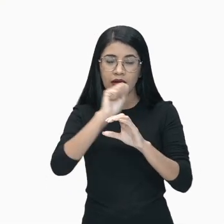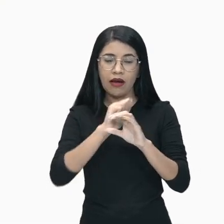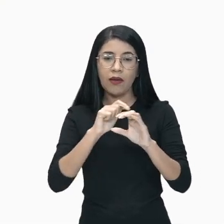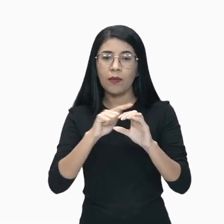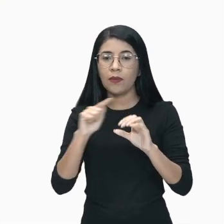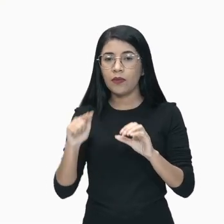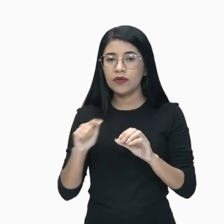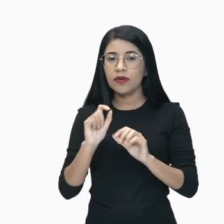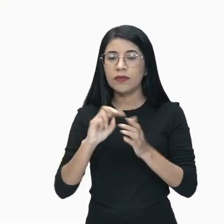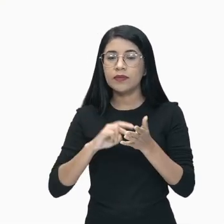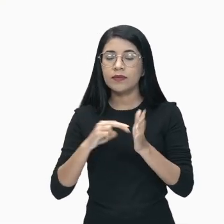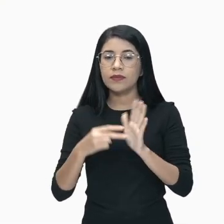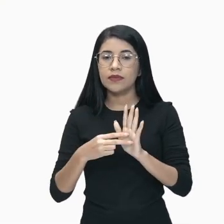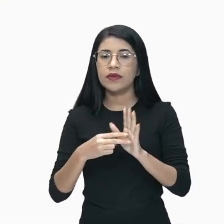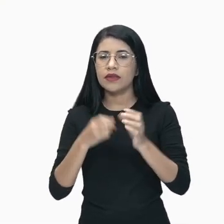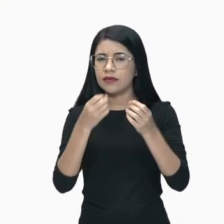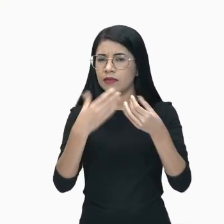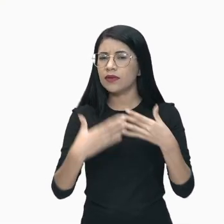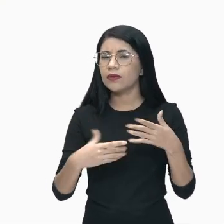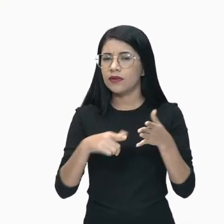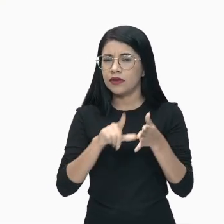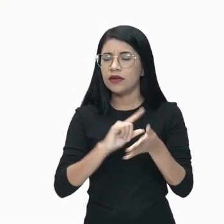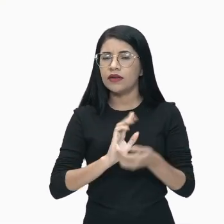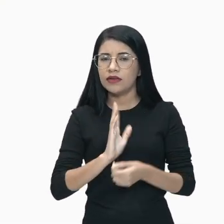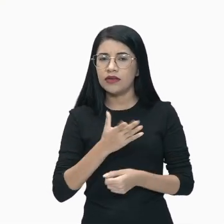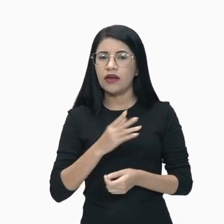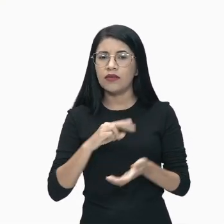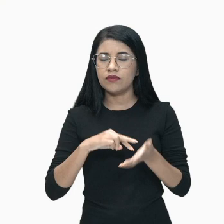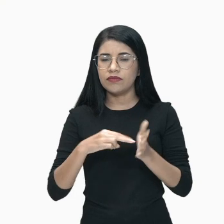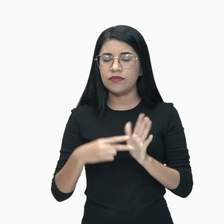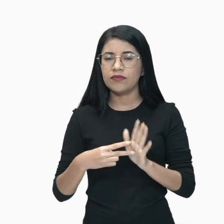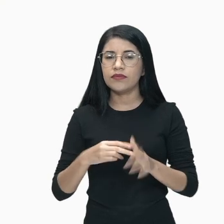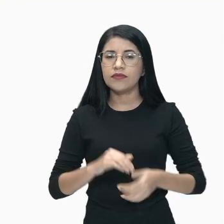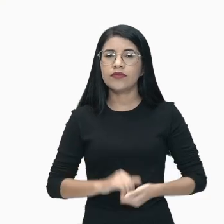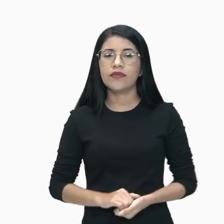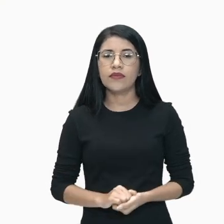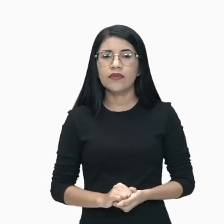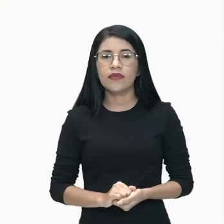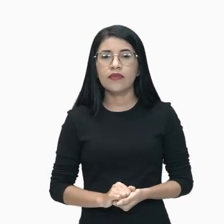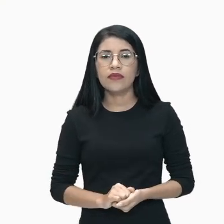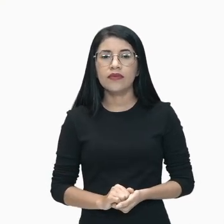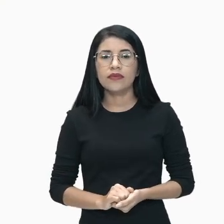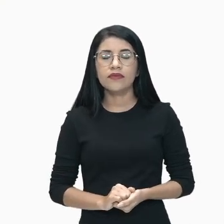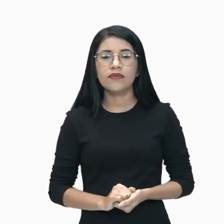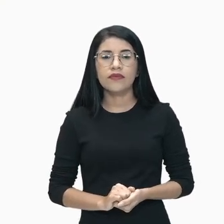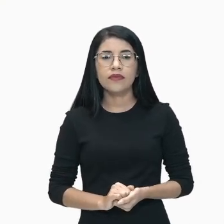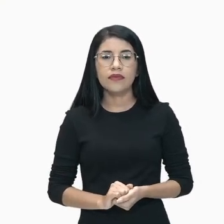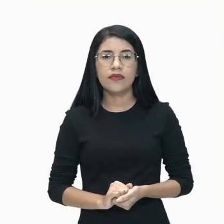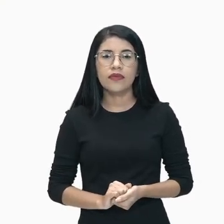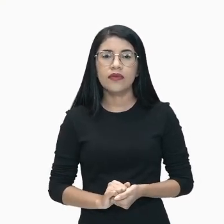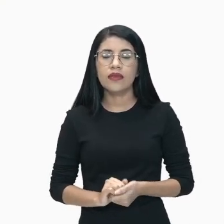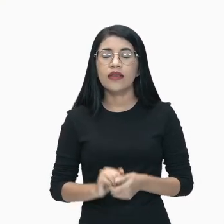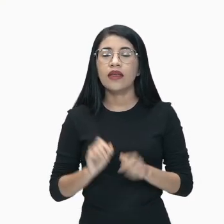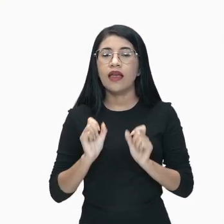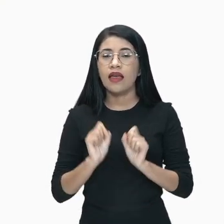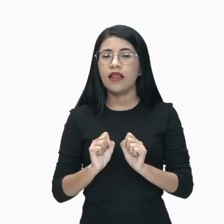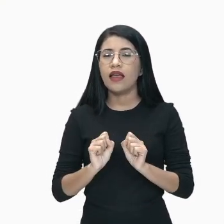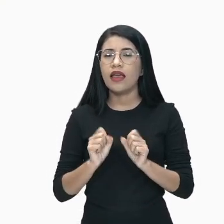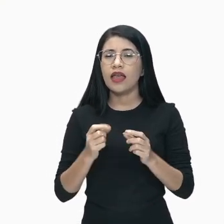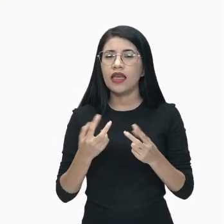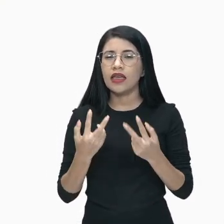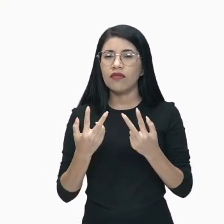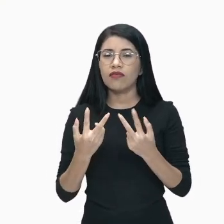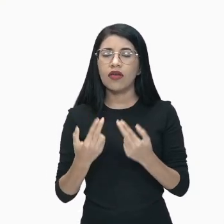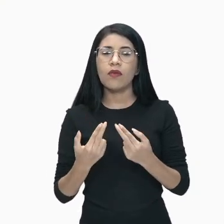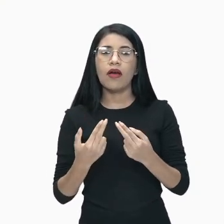pontiformes, eu já expliquei para você o que é uma carga pontiforme, ela é diretamente proporcional ao